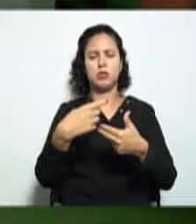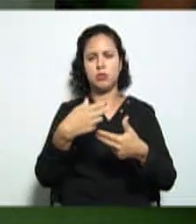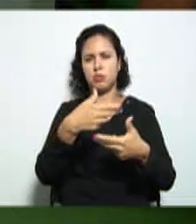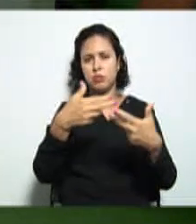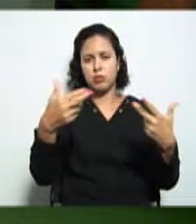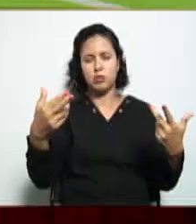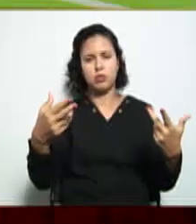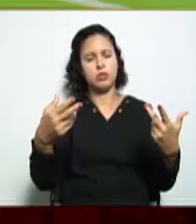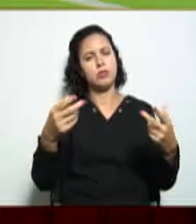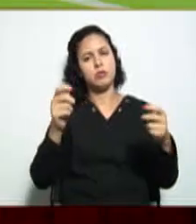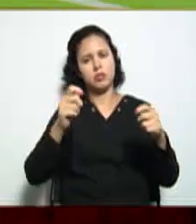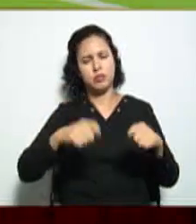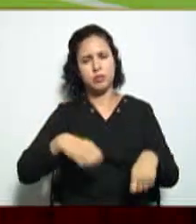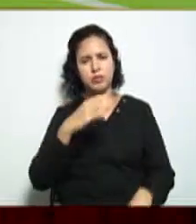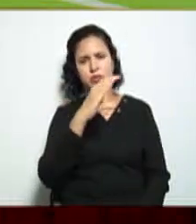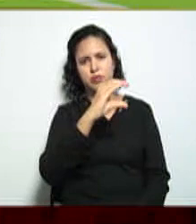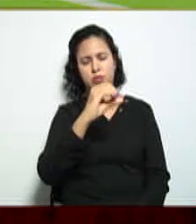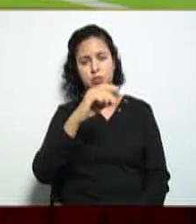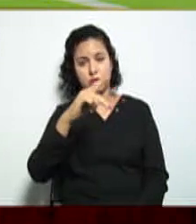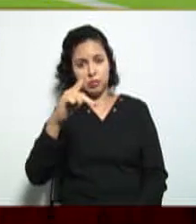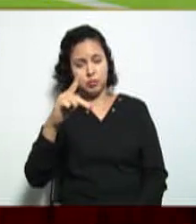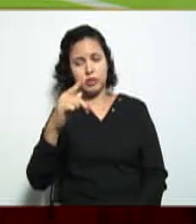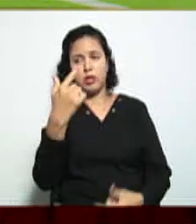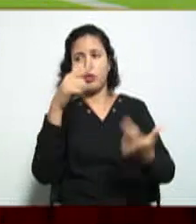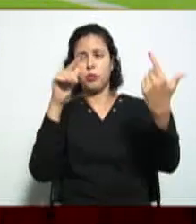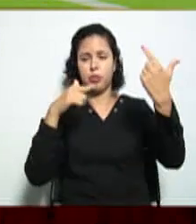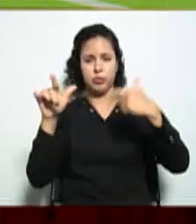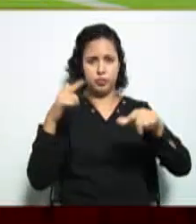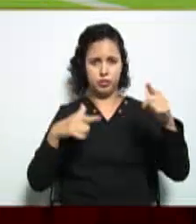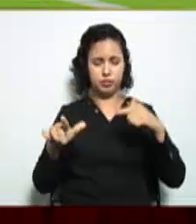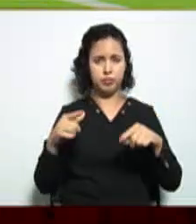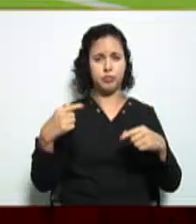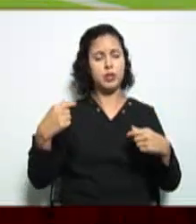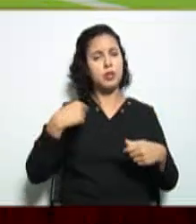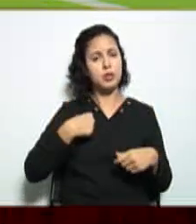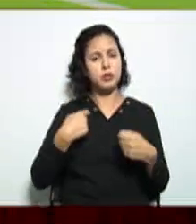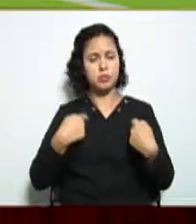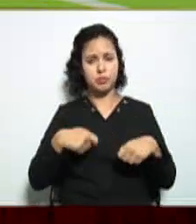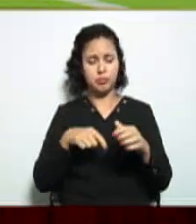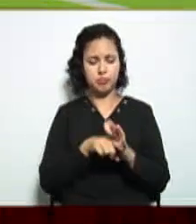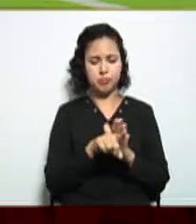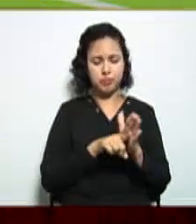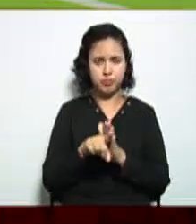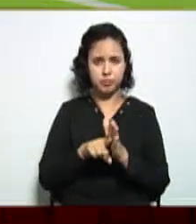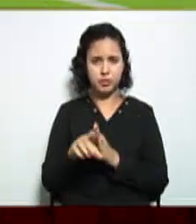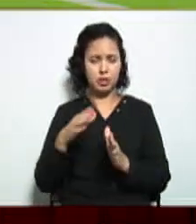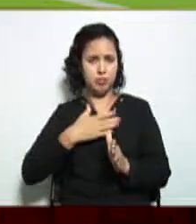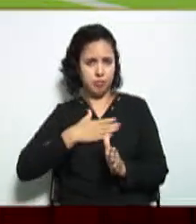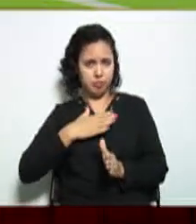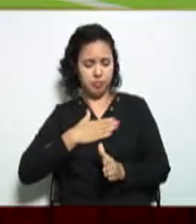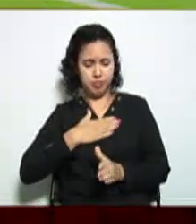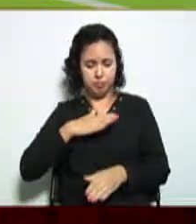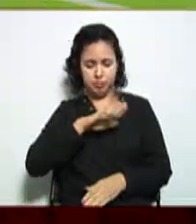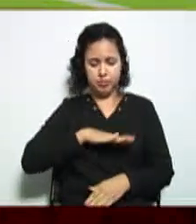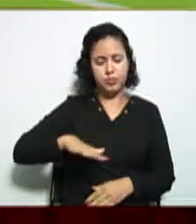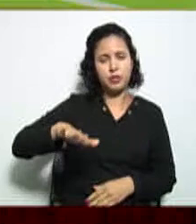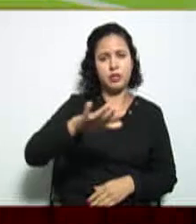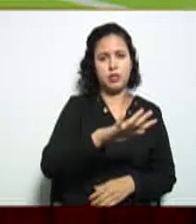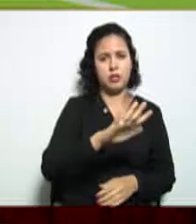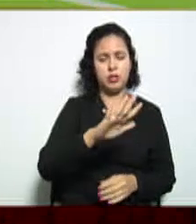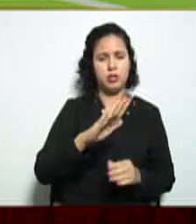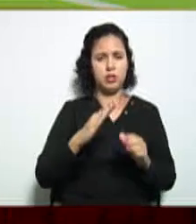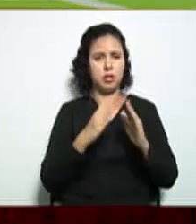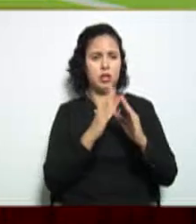isso? Eu tenho que analisar a minha regionalidade. O que a minha região está produzindo? O que minha região está